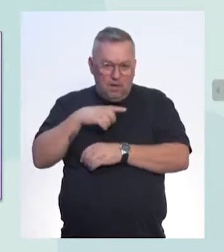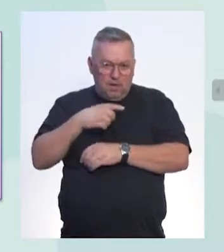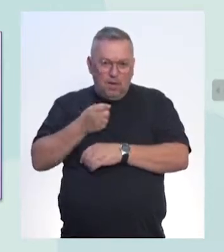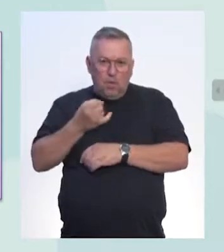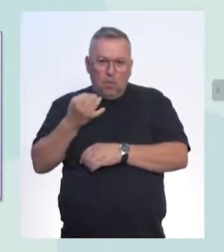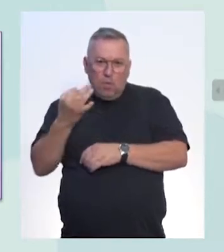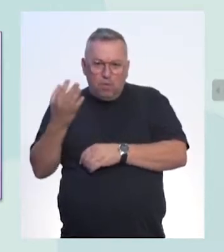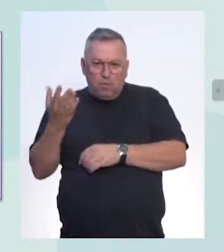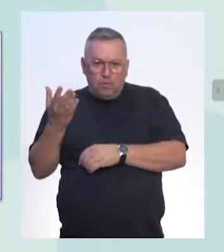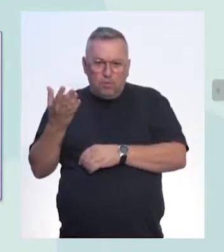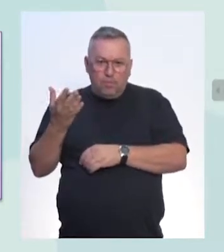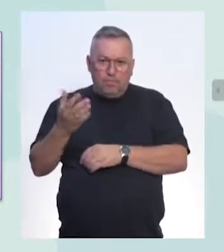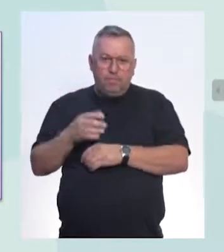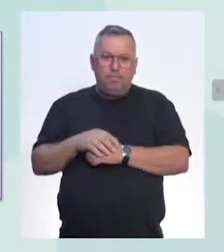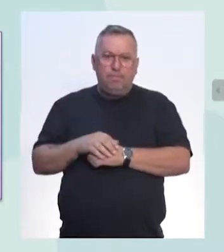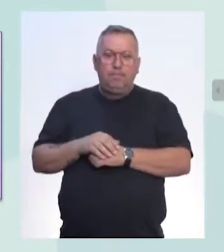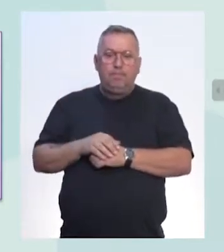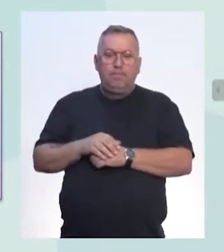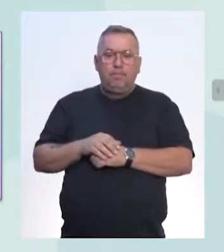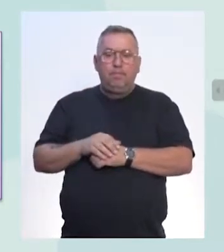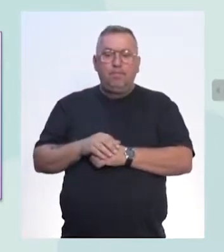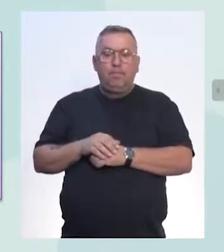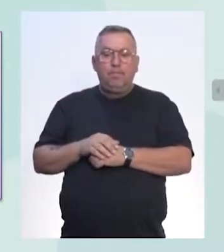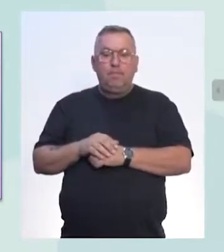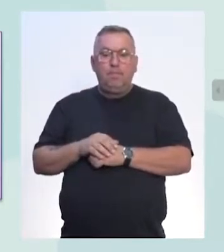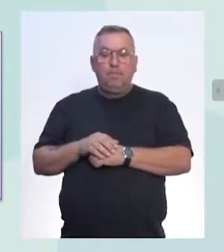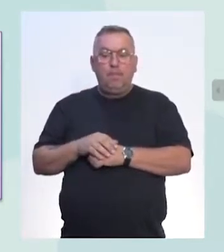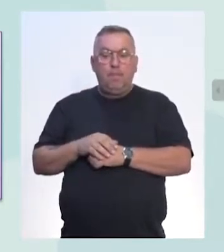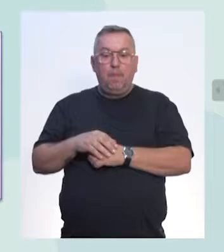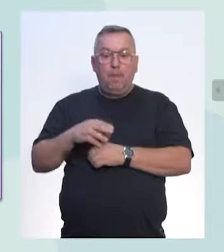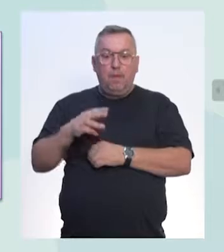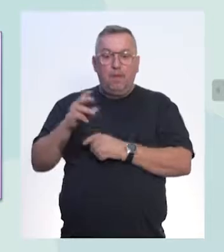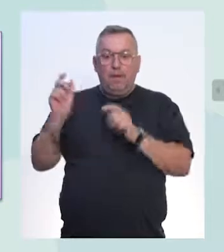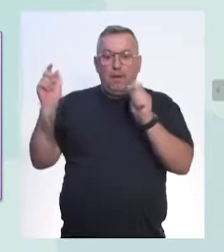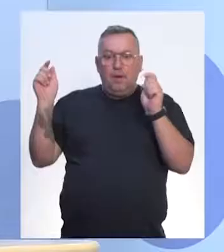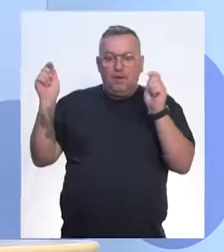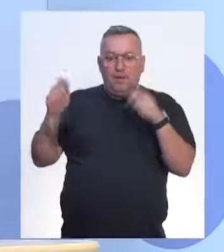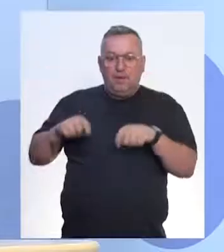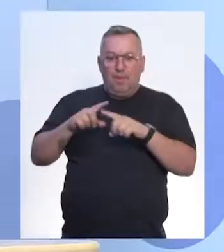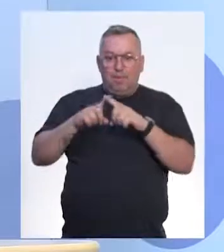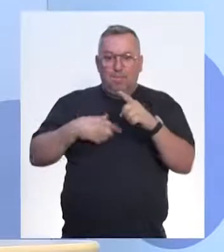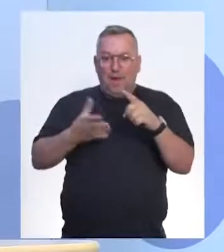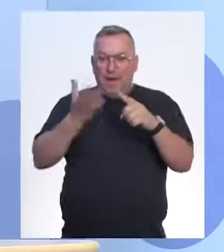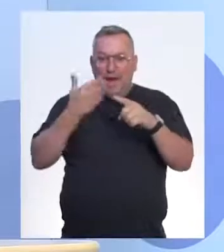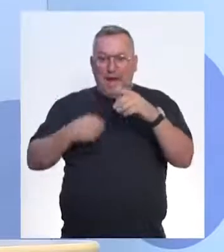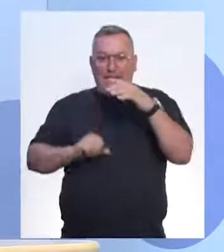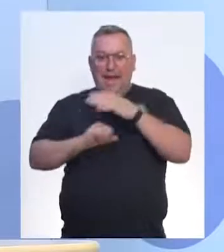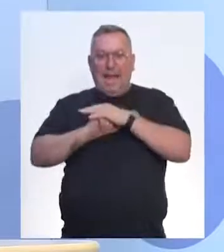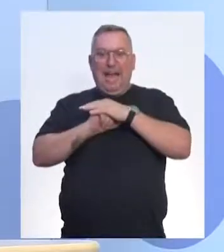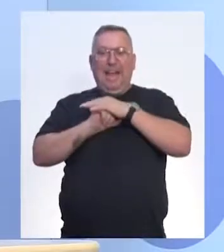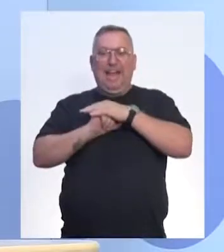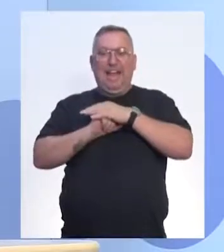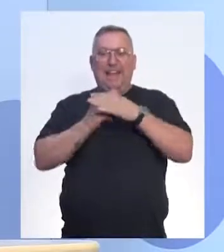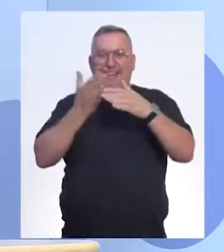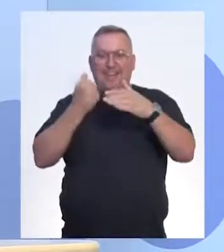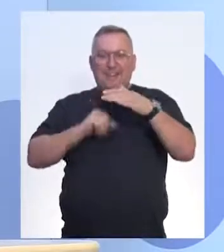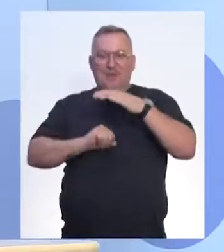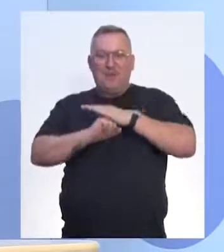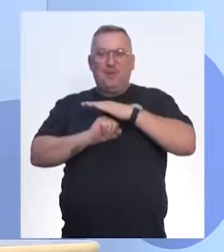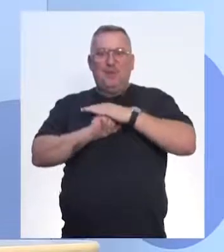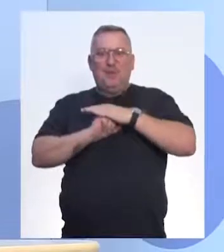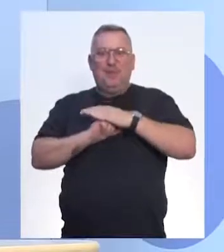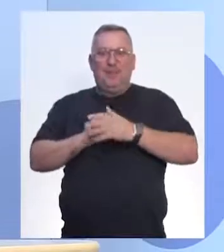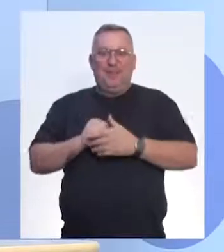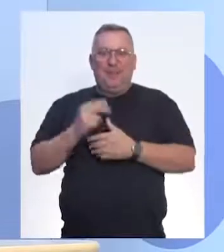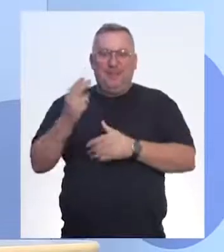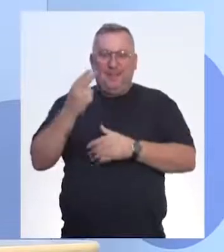Deixa eu corrigir. Que daí agora eu me enrolei. Porque o que eu posso ia estourar e sair. O que eu posso não ia dar muito certo. Não